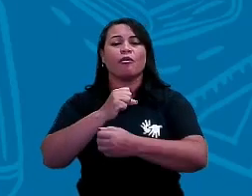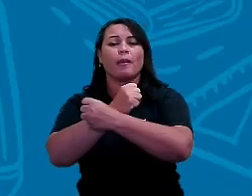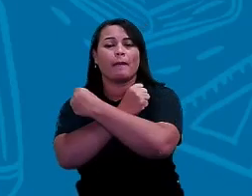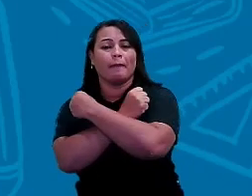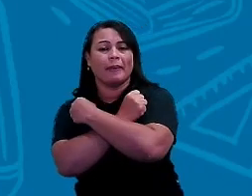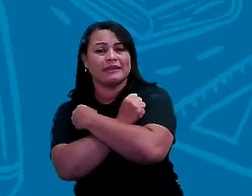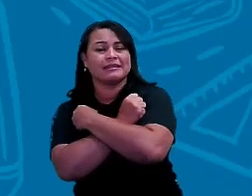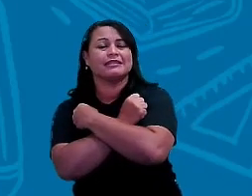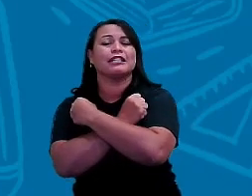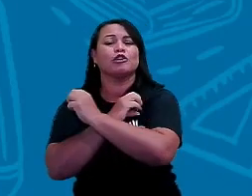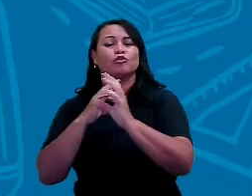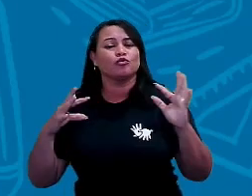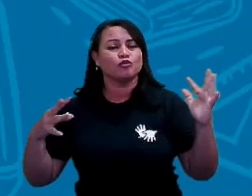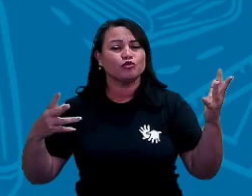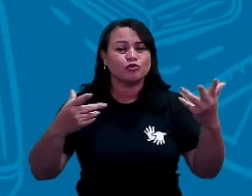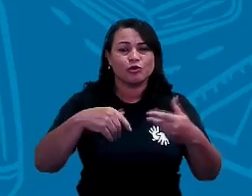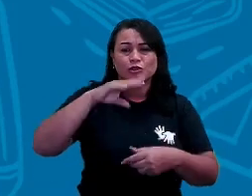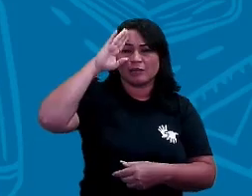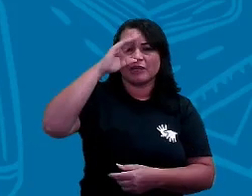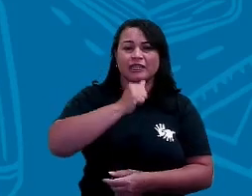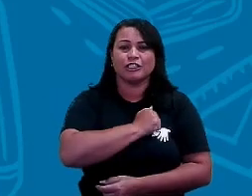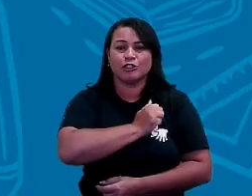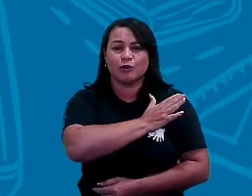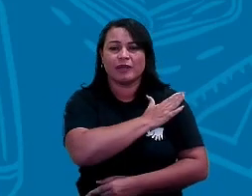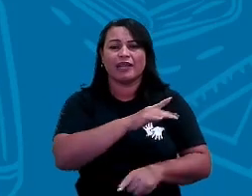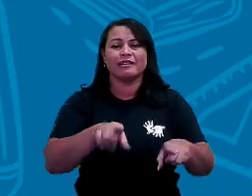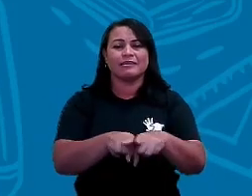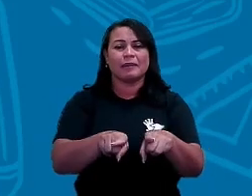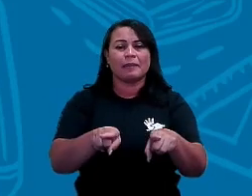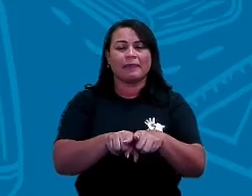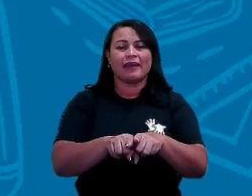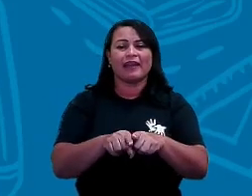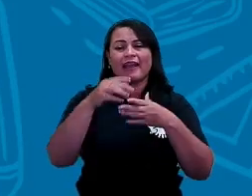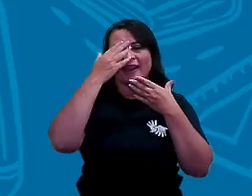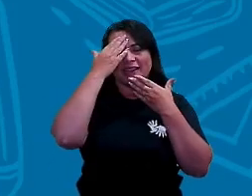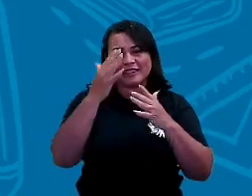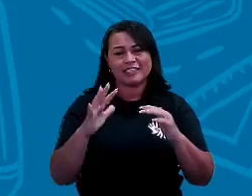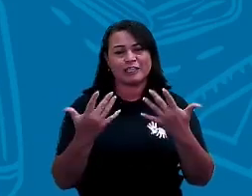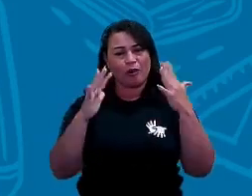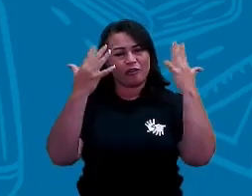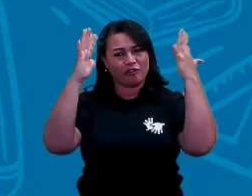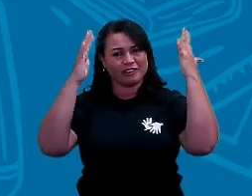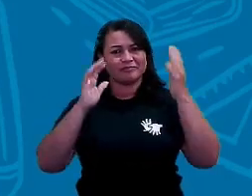e soldados, agradecendo-lhes e louvando o esforço e a coragem.